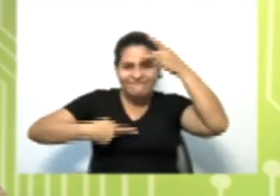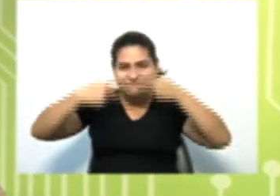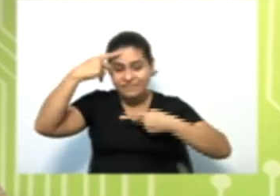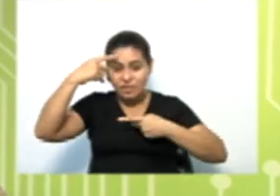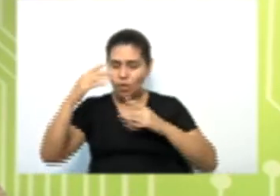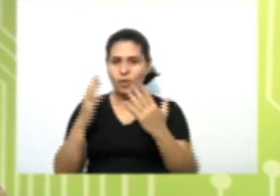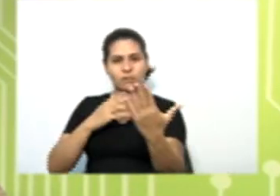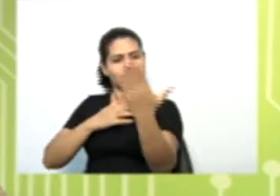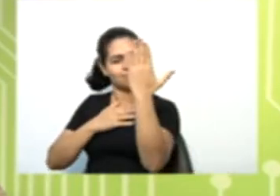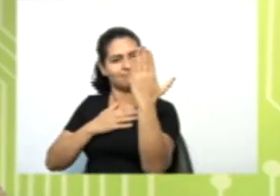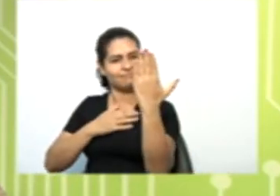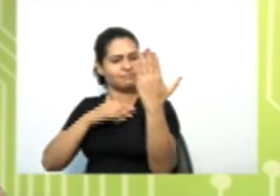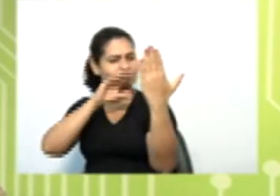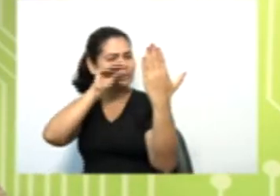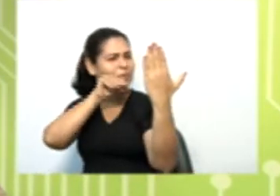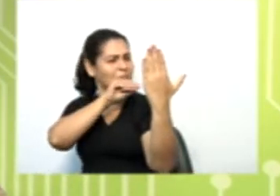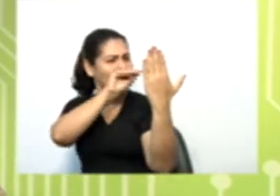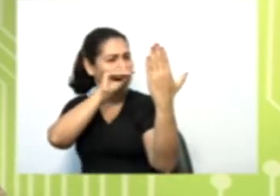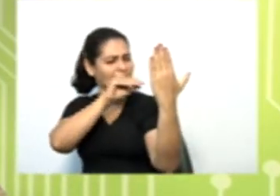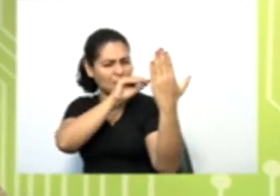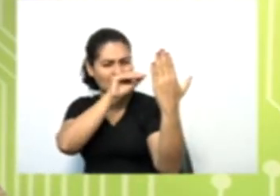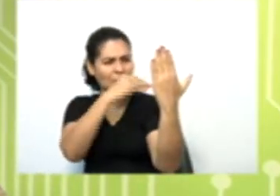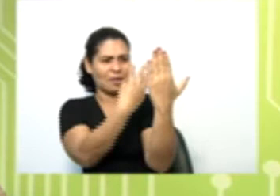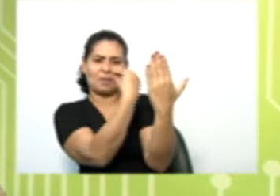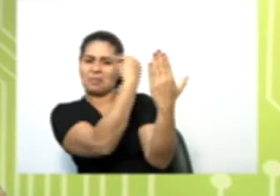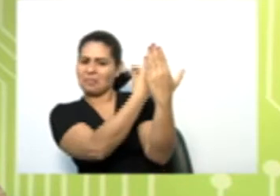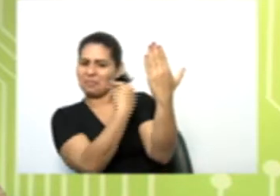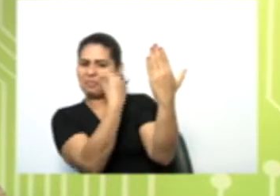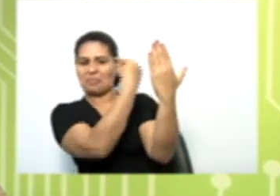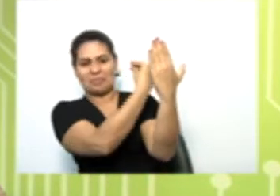um espelho, alguma coisa, e eu estou conversando, eu olho para dentro de